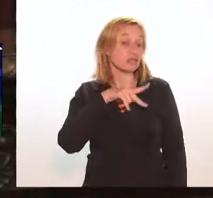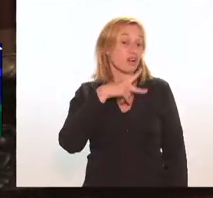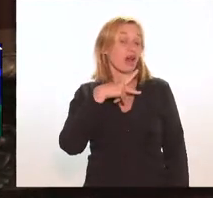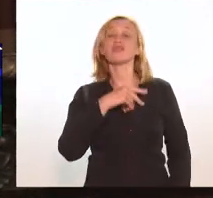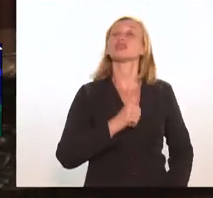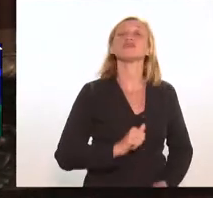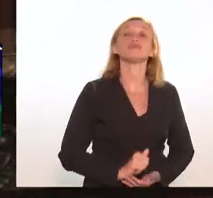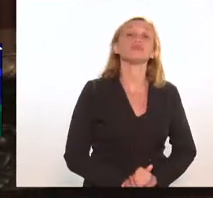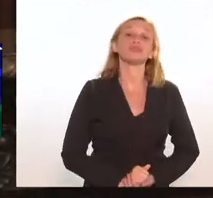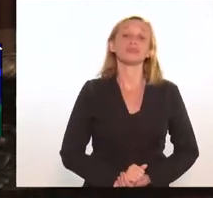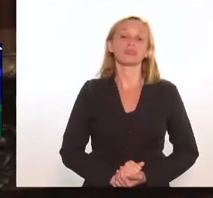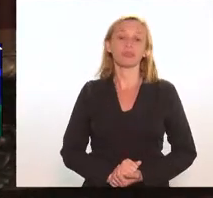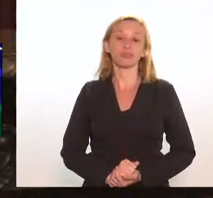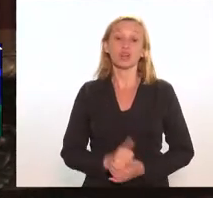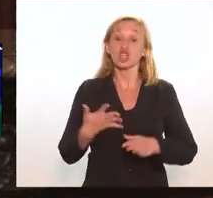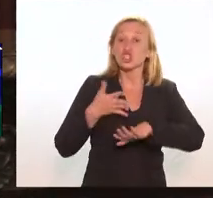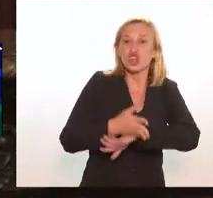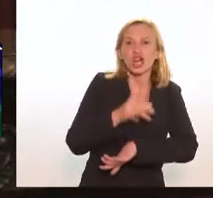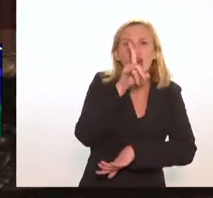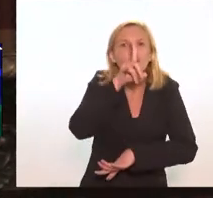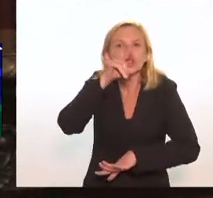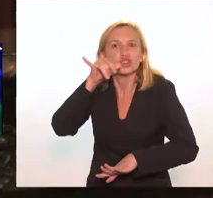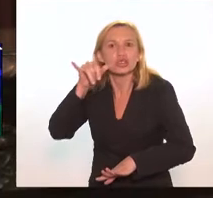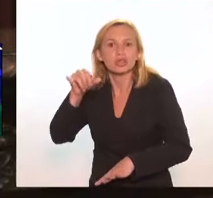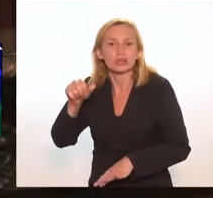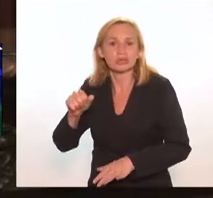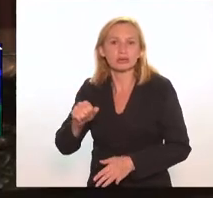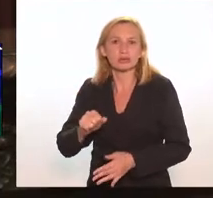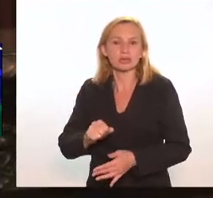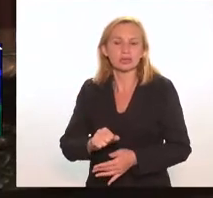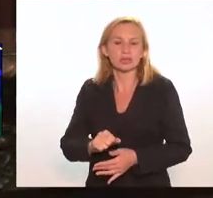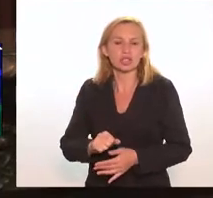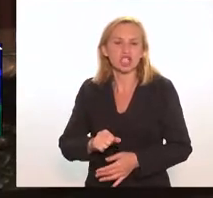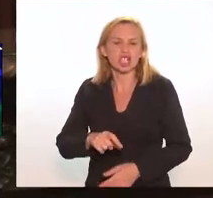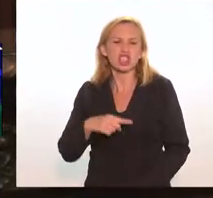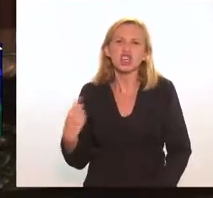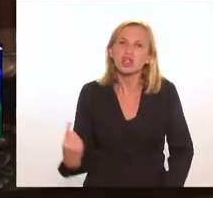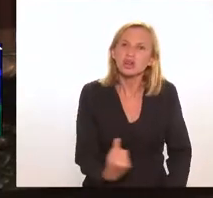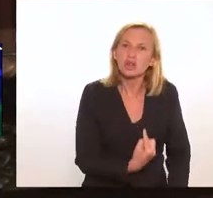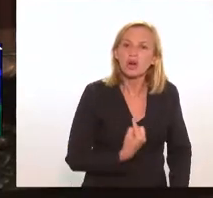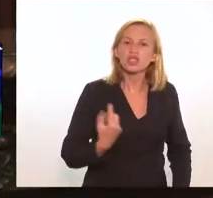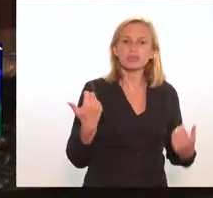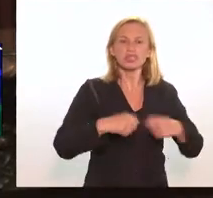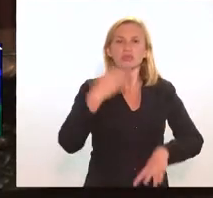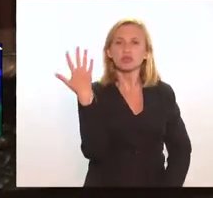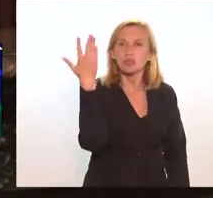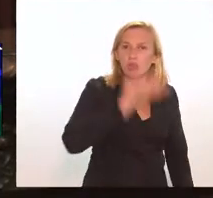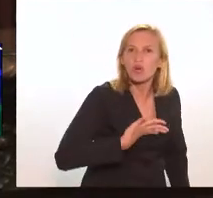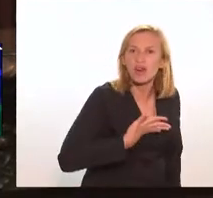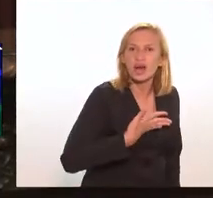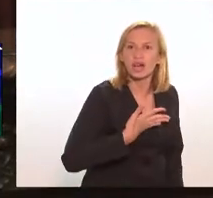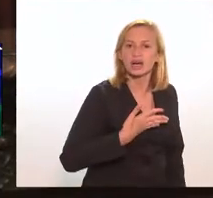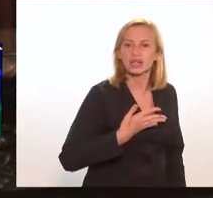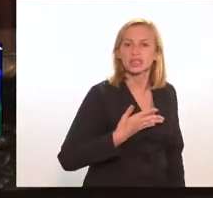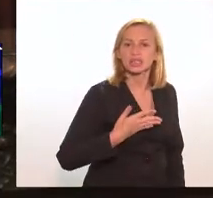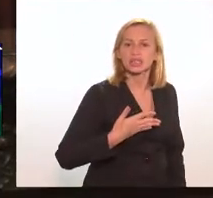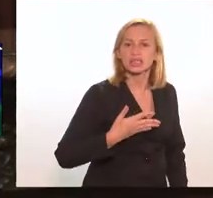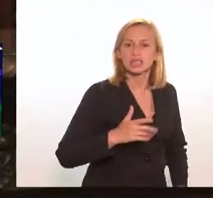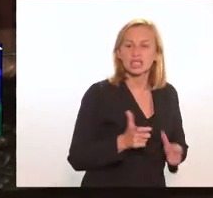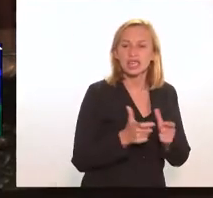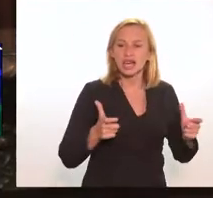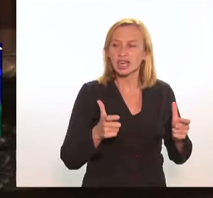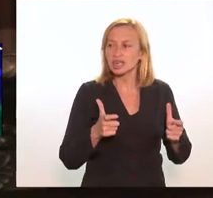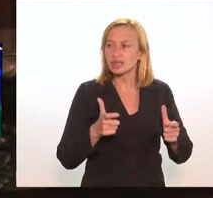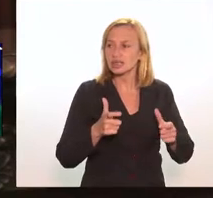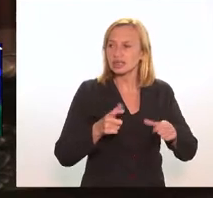seguinte: chegará o dia em que nós teremos que provar que a grama é